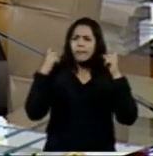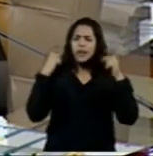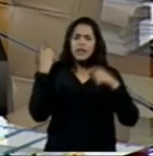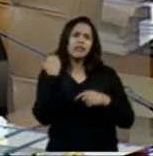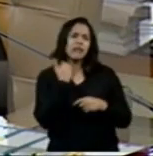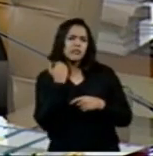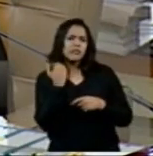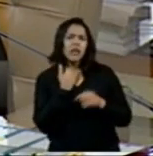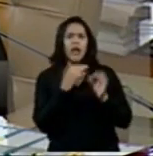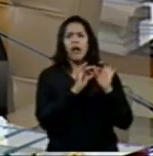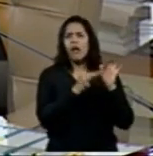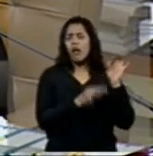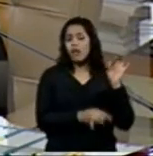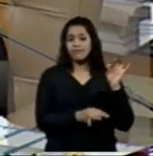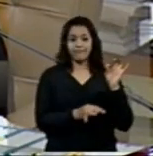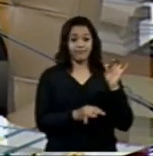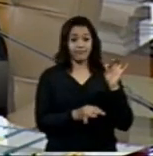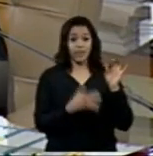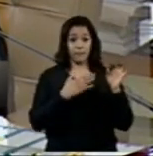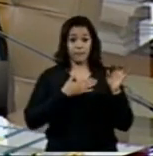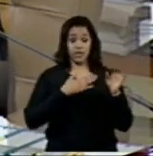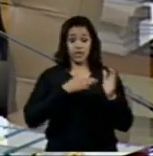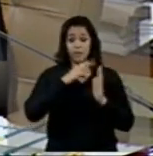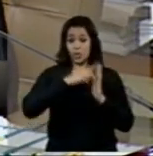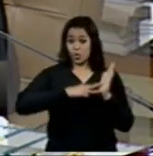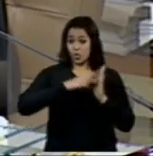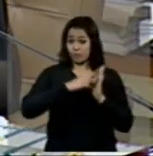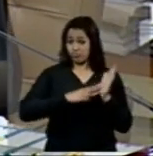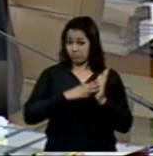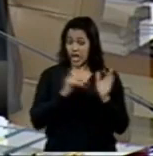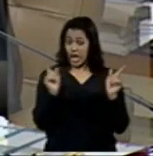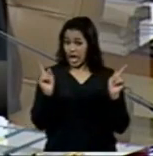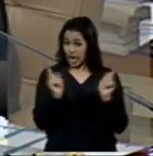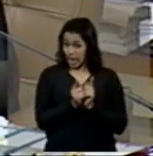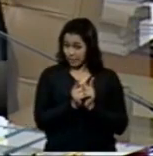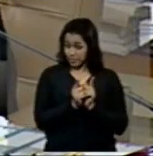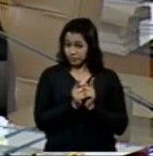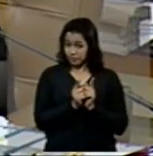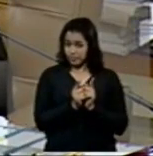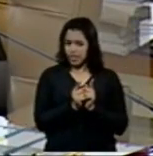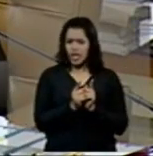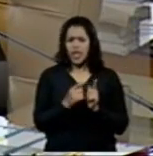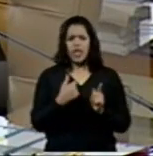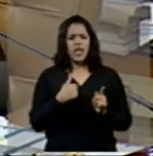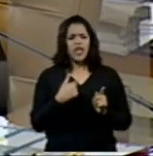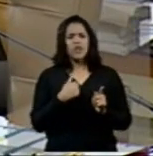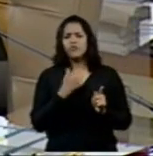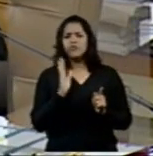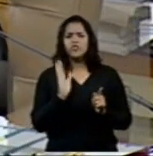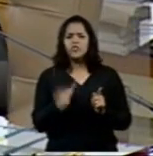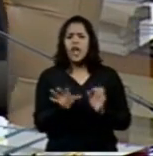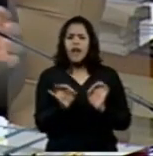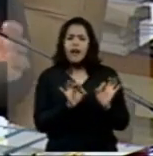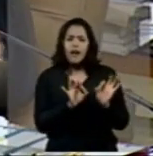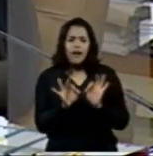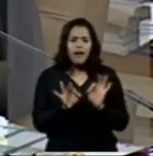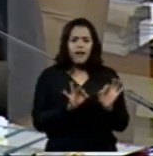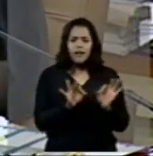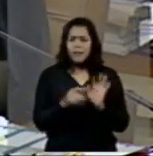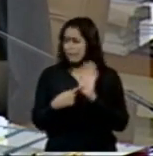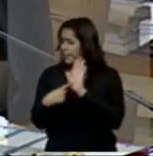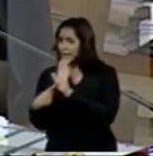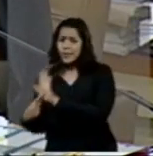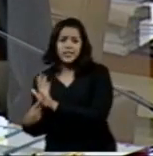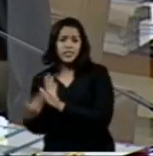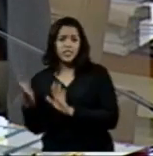minha metodologia de votar de uma maneira breve, quando não sou relatora, então havia preparado, acabei de mostrar para o